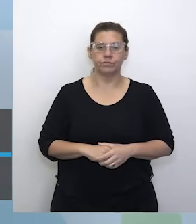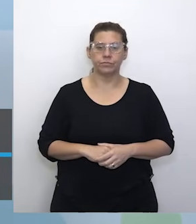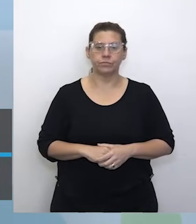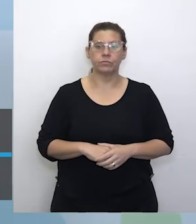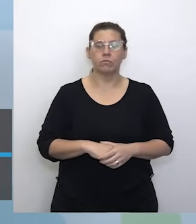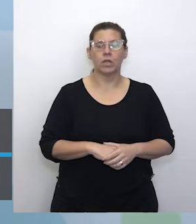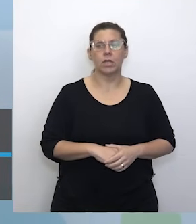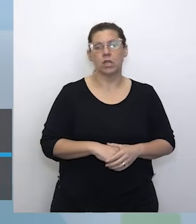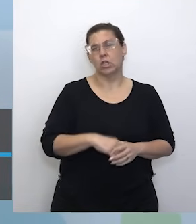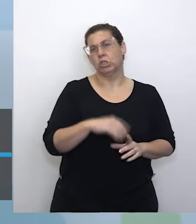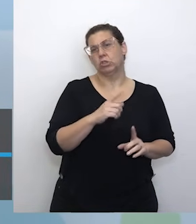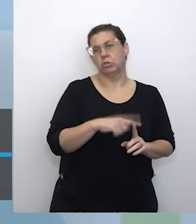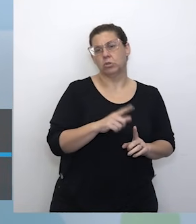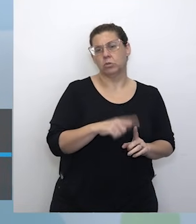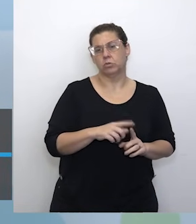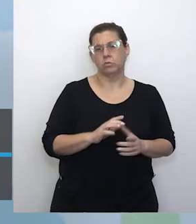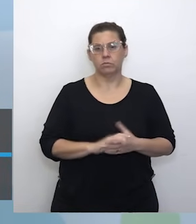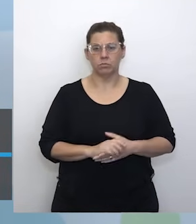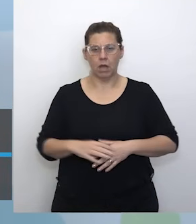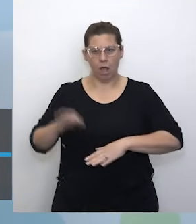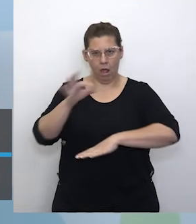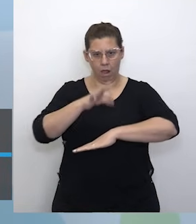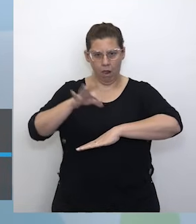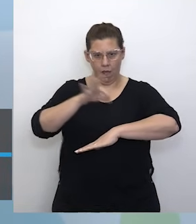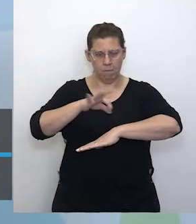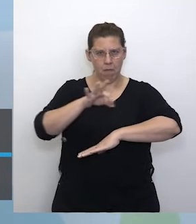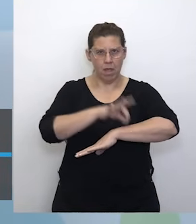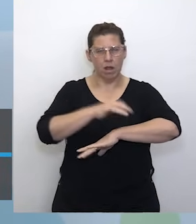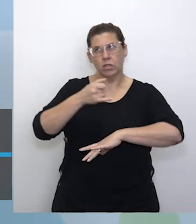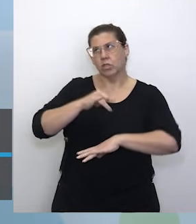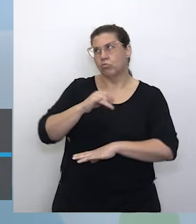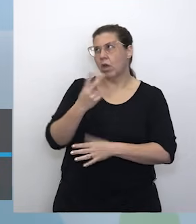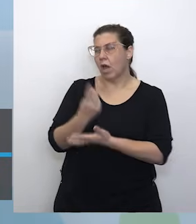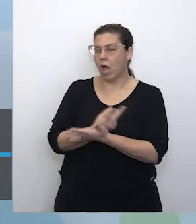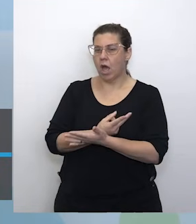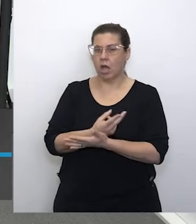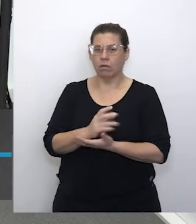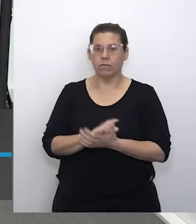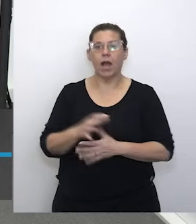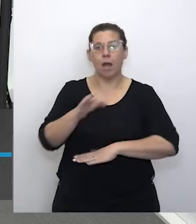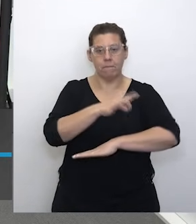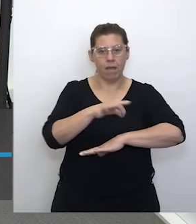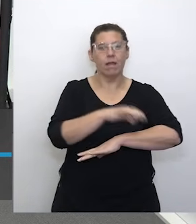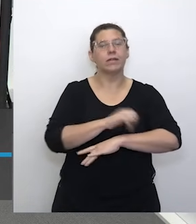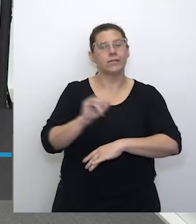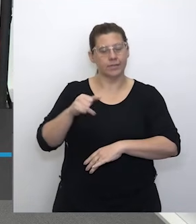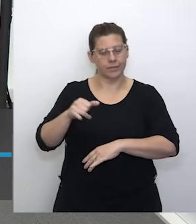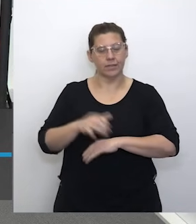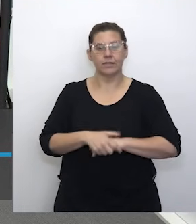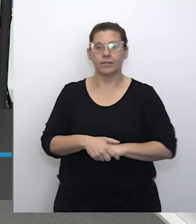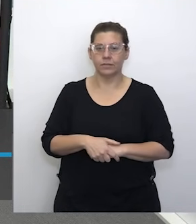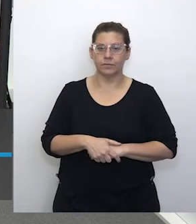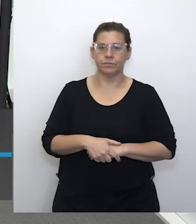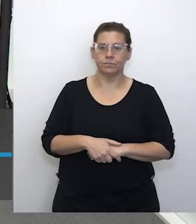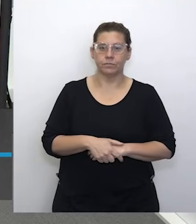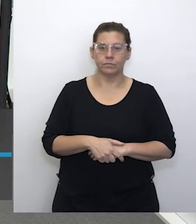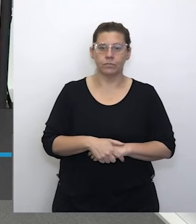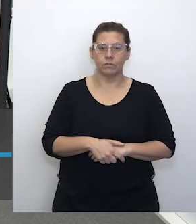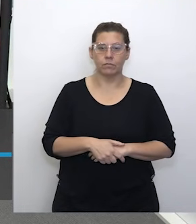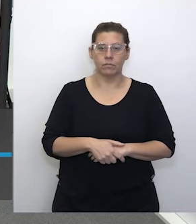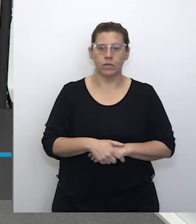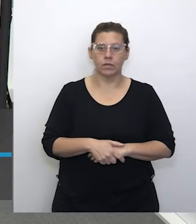os humanos, abelha, se não me engano. Abelha, sim. Abelha, os machos,